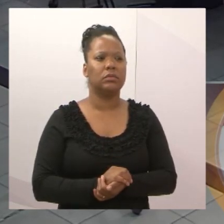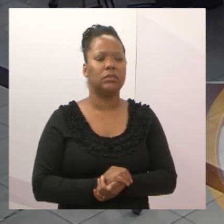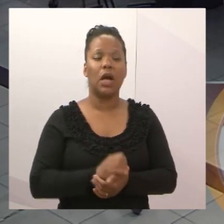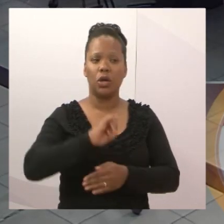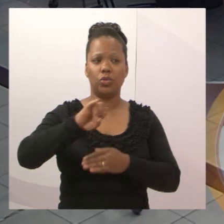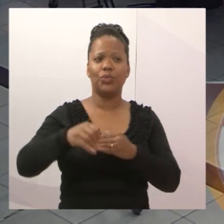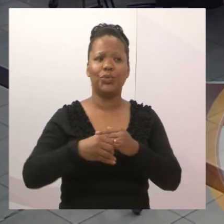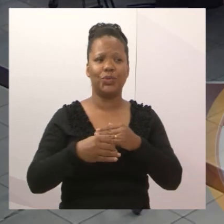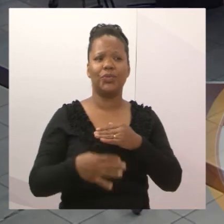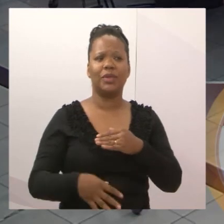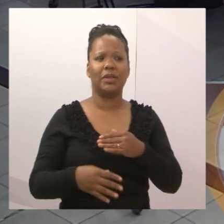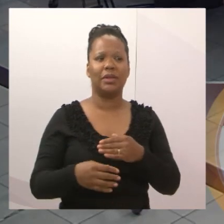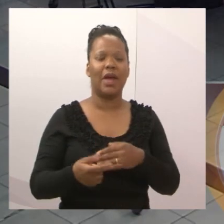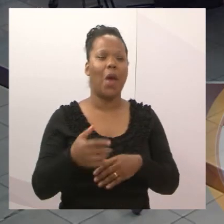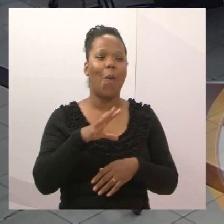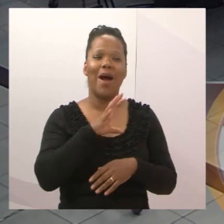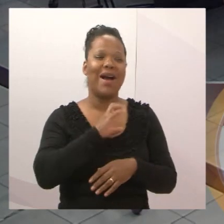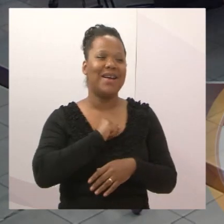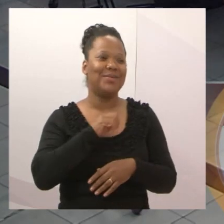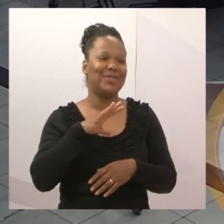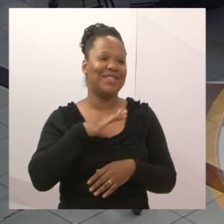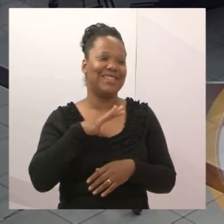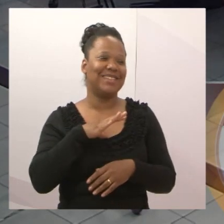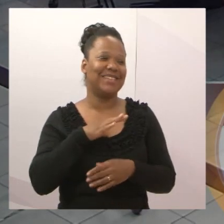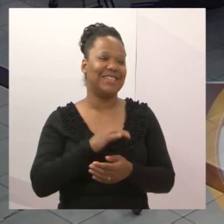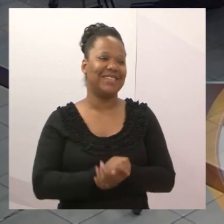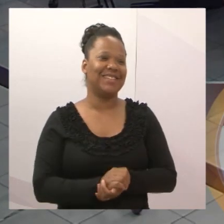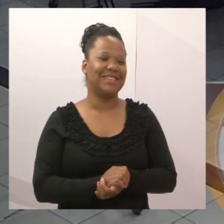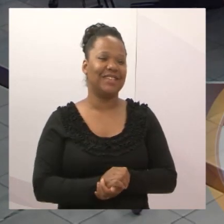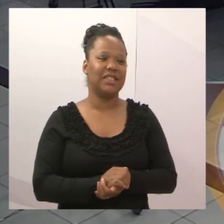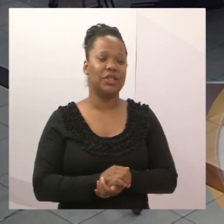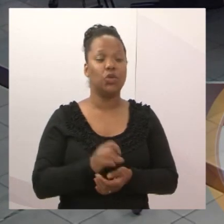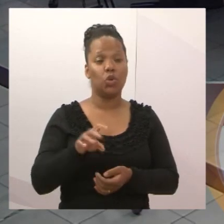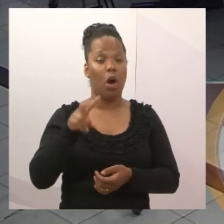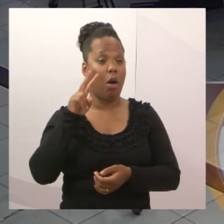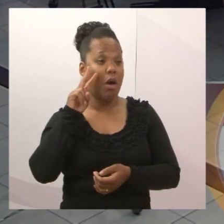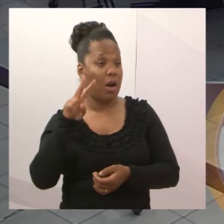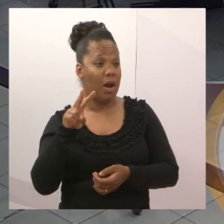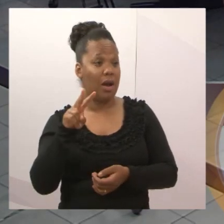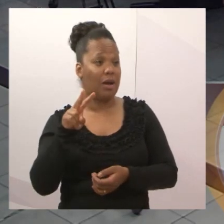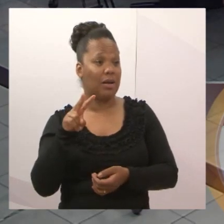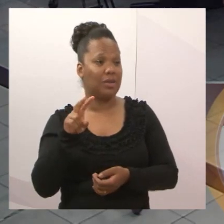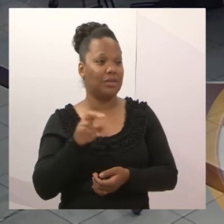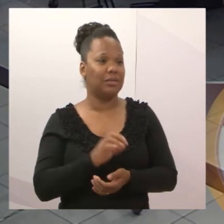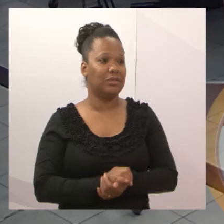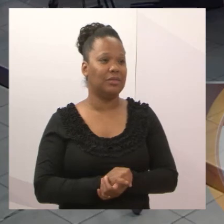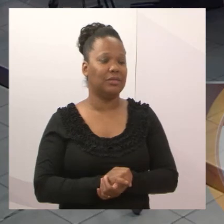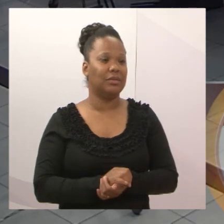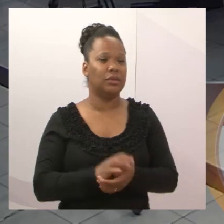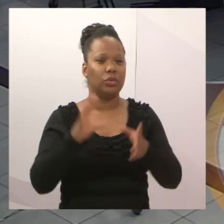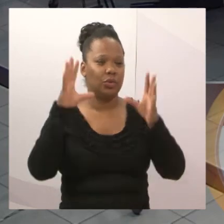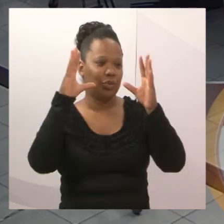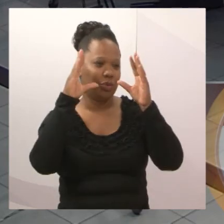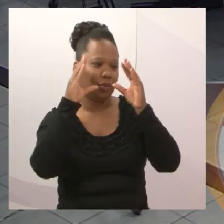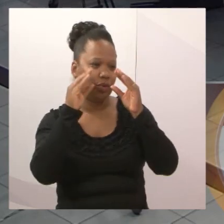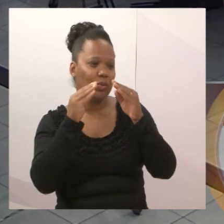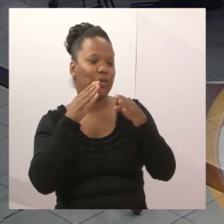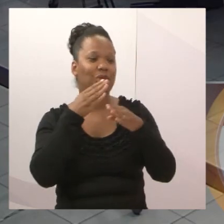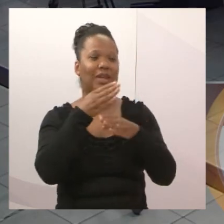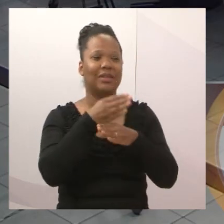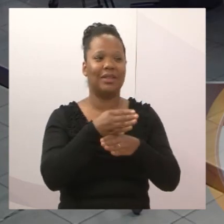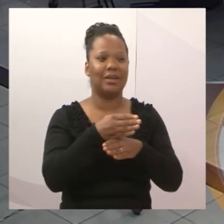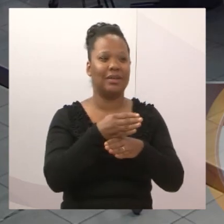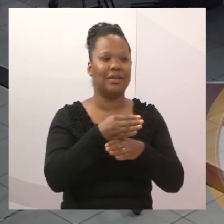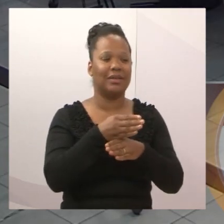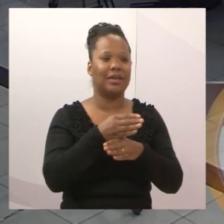Só justificando o voto, eu amo a cidade de Jacareí, então eu não posso ficar só olhando a parte escura de entrada, essas coisas